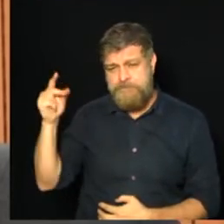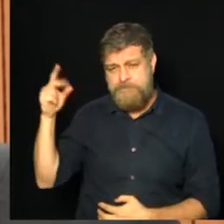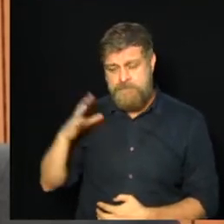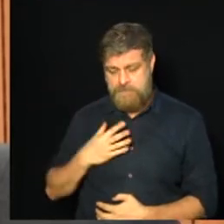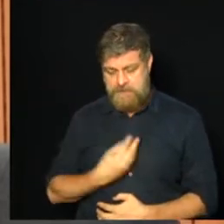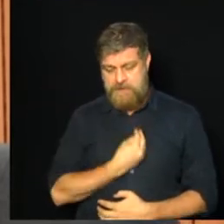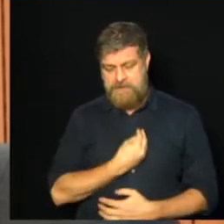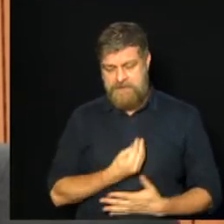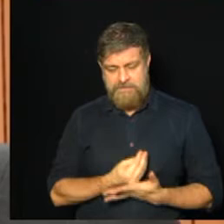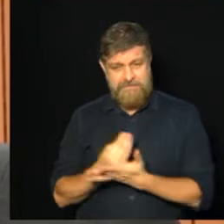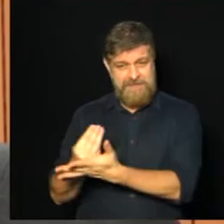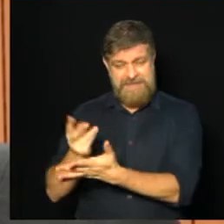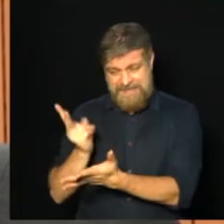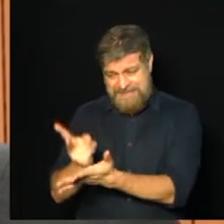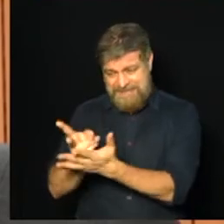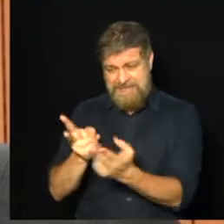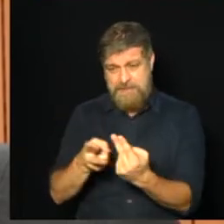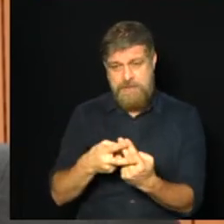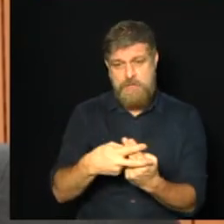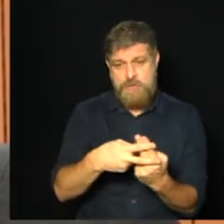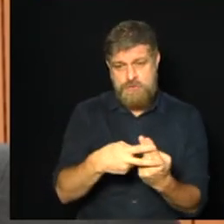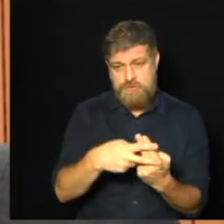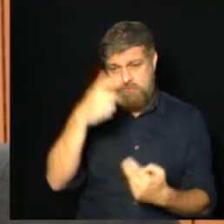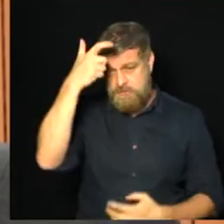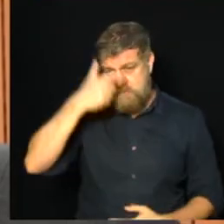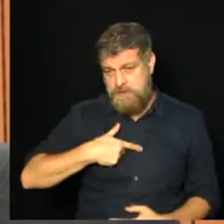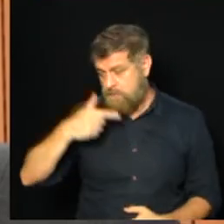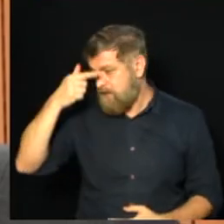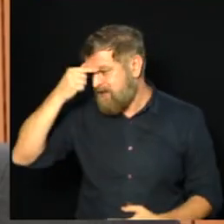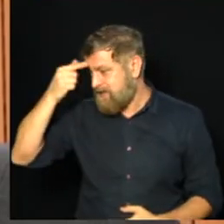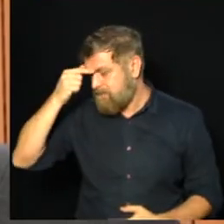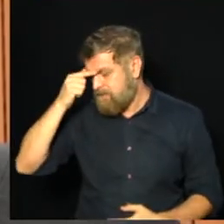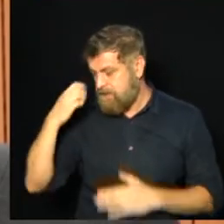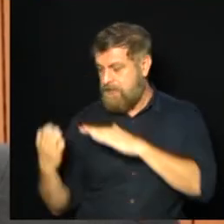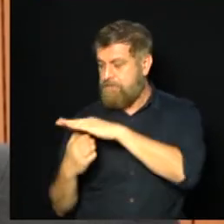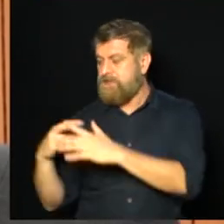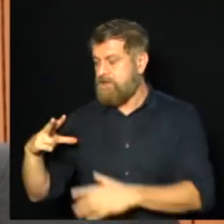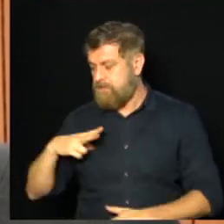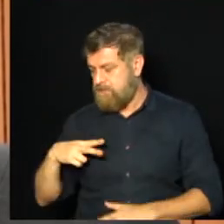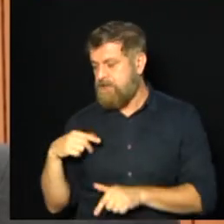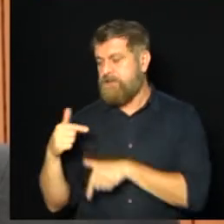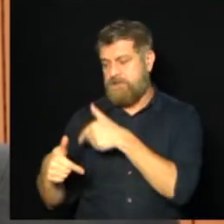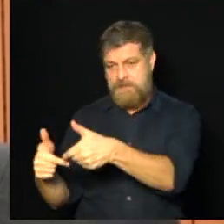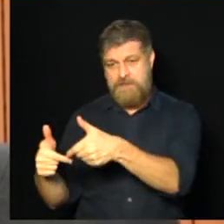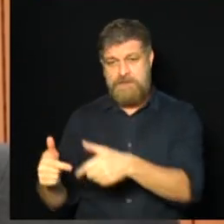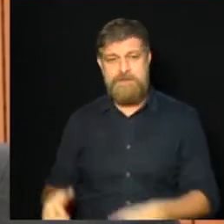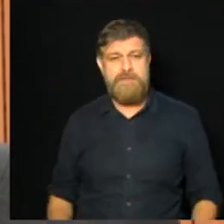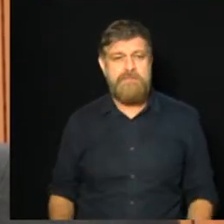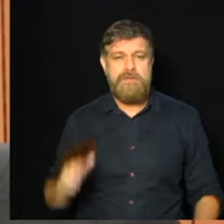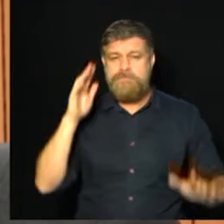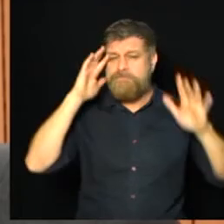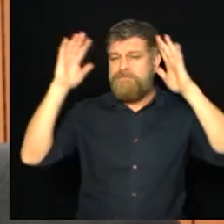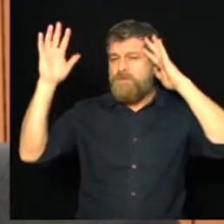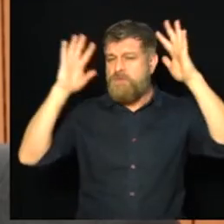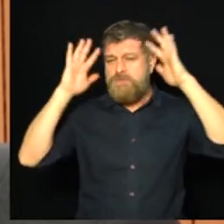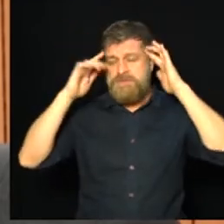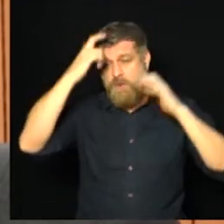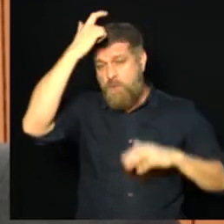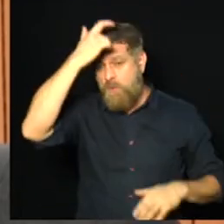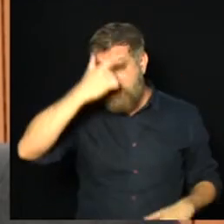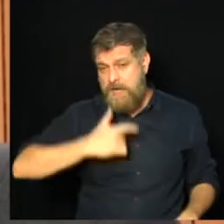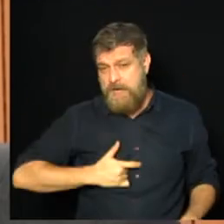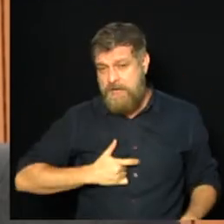toda, além de trabalhar na academia e na atividade privada também. Então, eu não tenho ilusão, e isso eu estou falando,